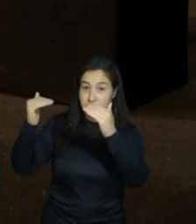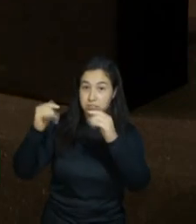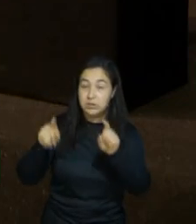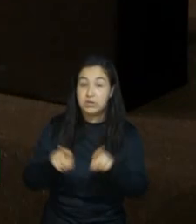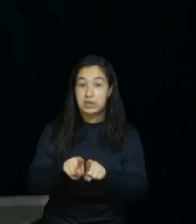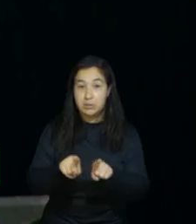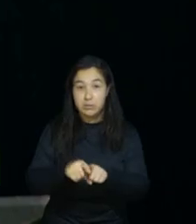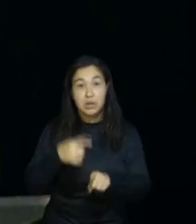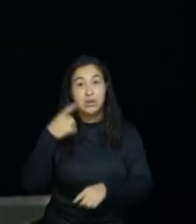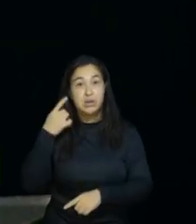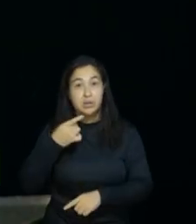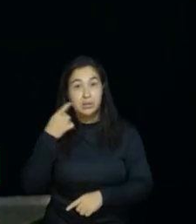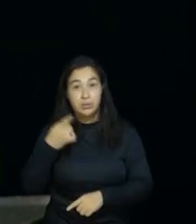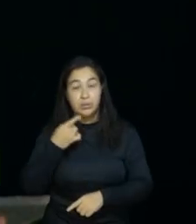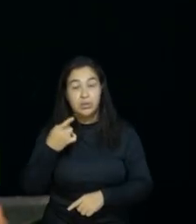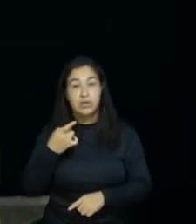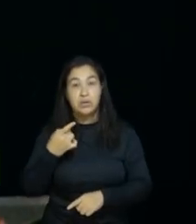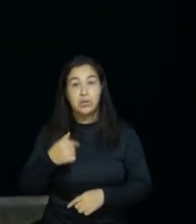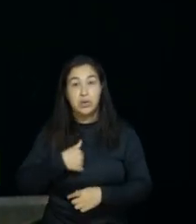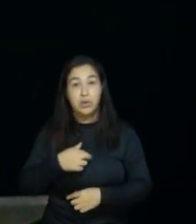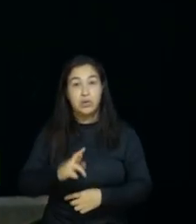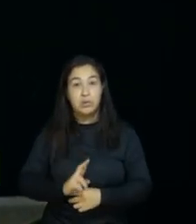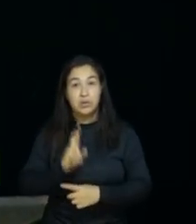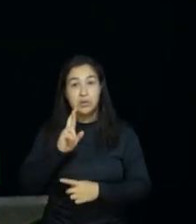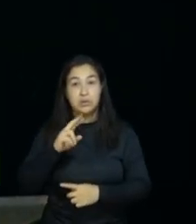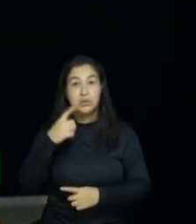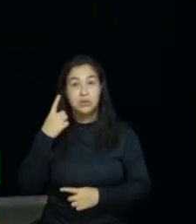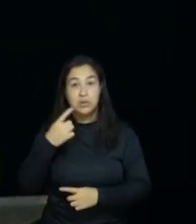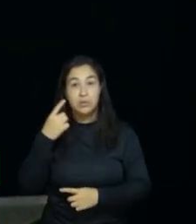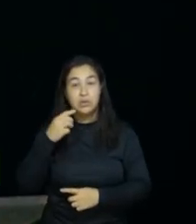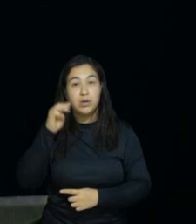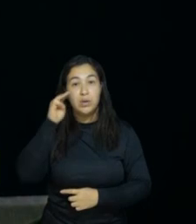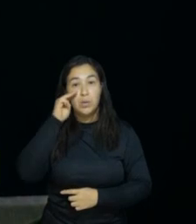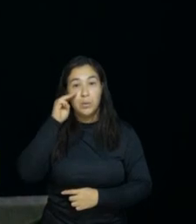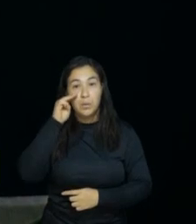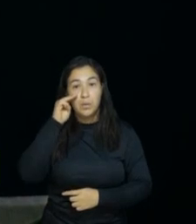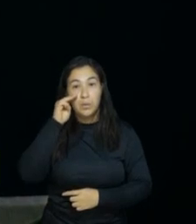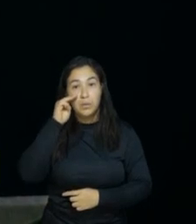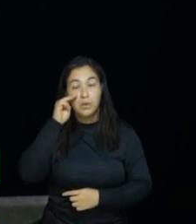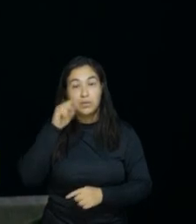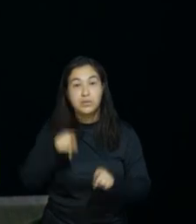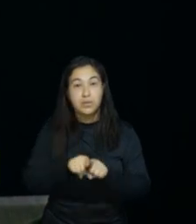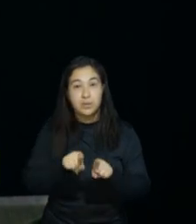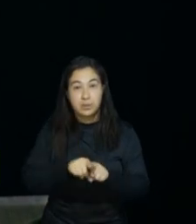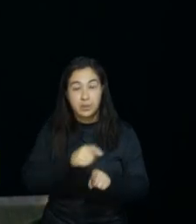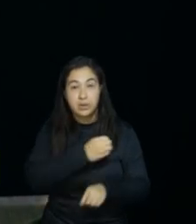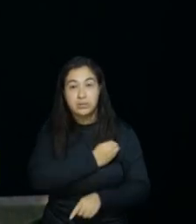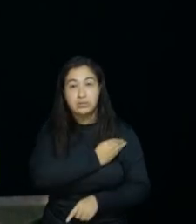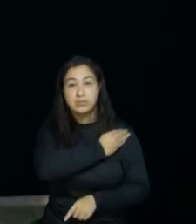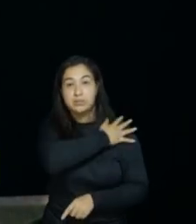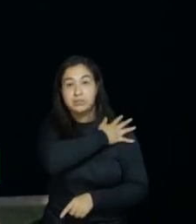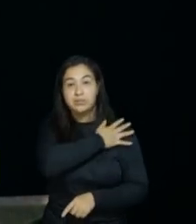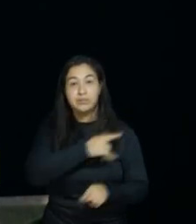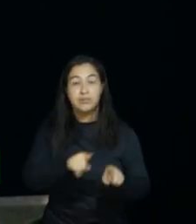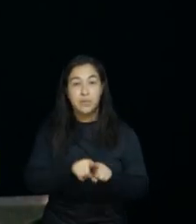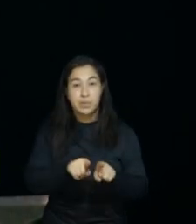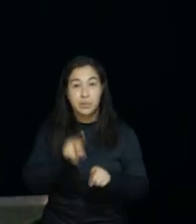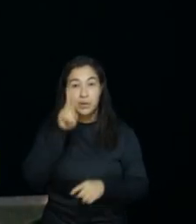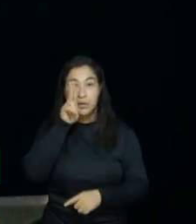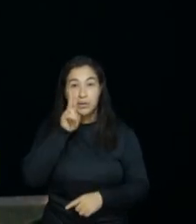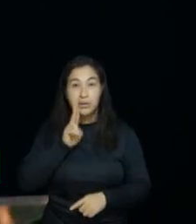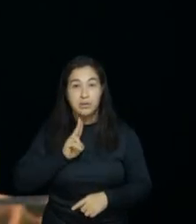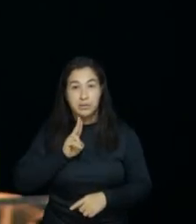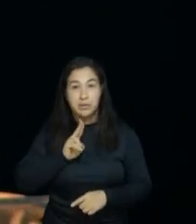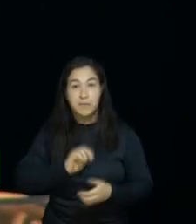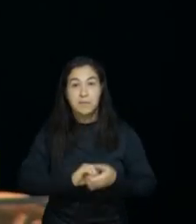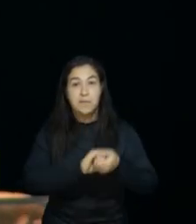deputados me permitem, em nome do deputado Marcos da Rosa, do deputado Napoleão Bernardes, do deputado Ivan Nats,